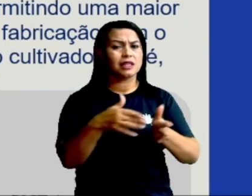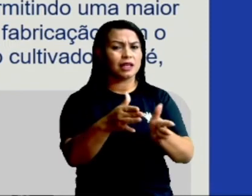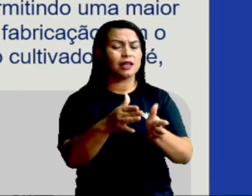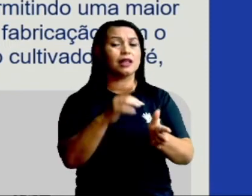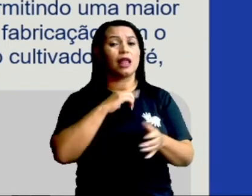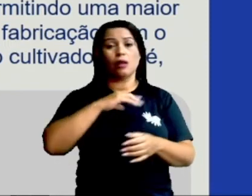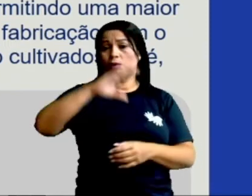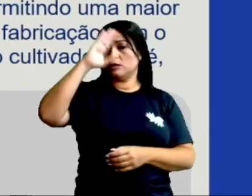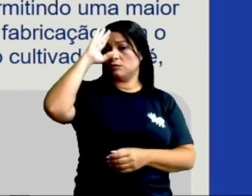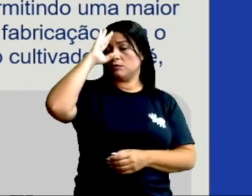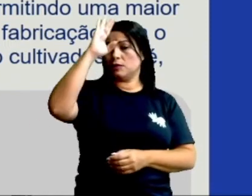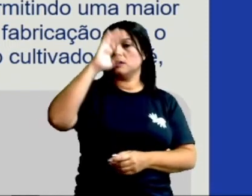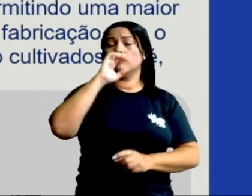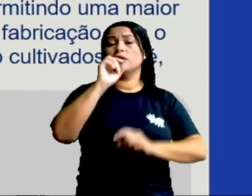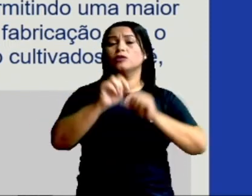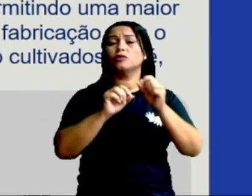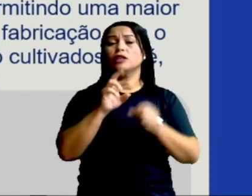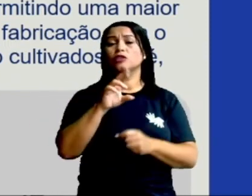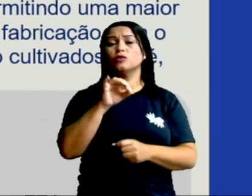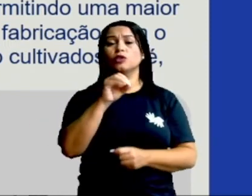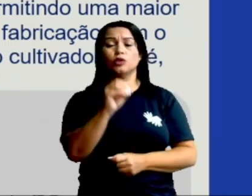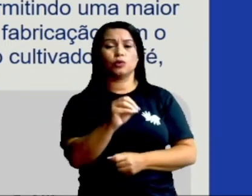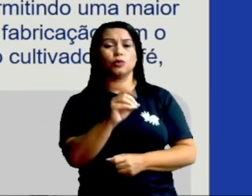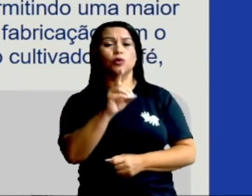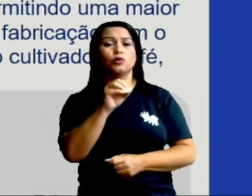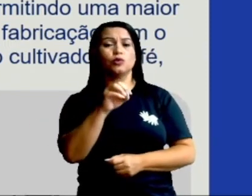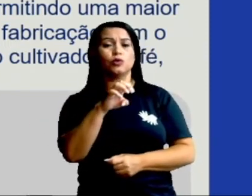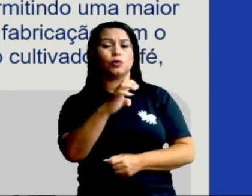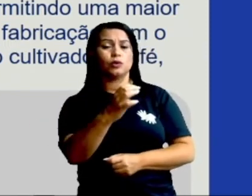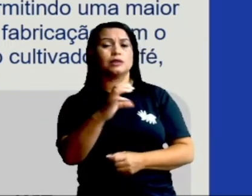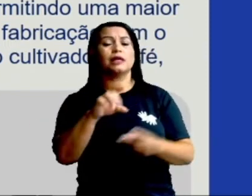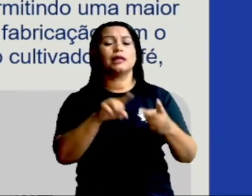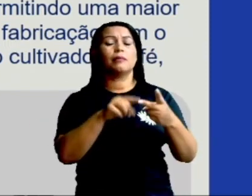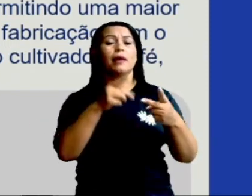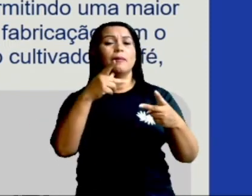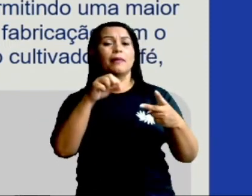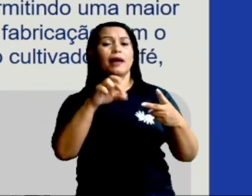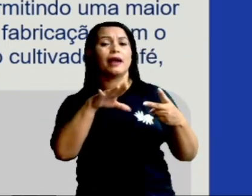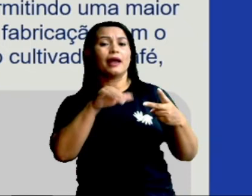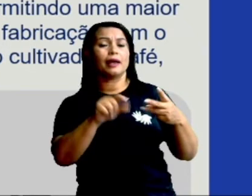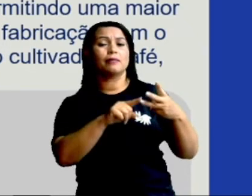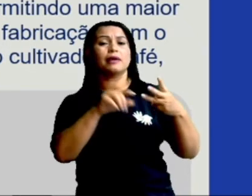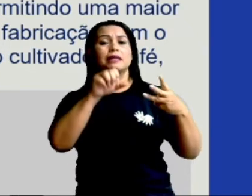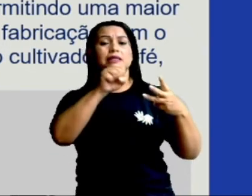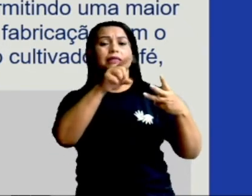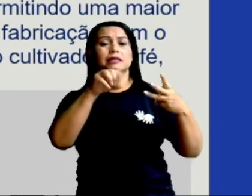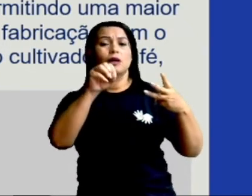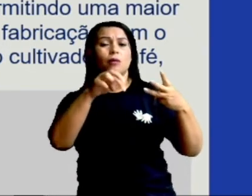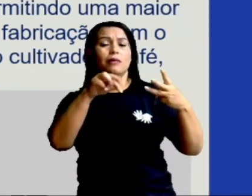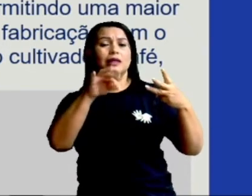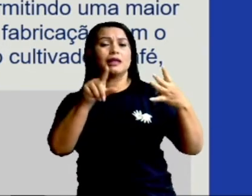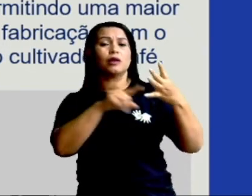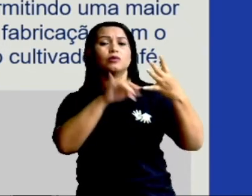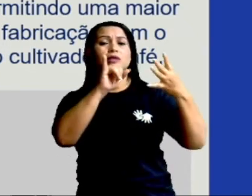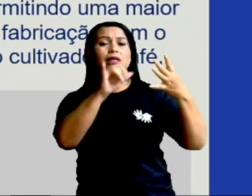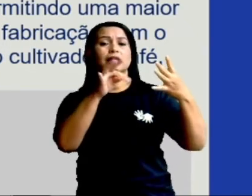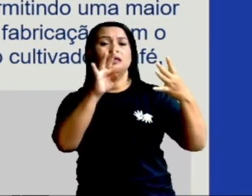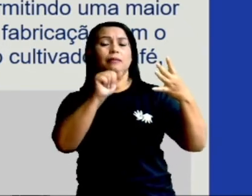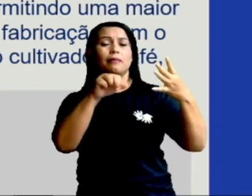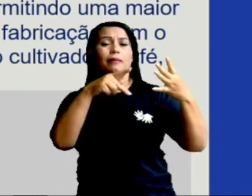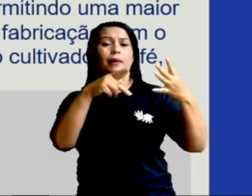sendo as principais dos rios doce Paraíba do Sul São Mateus Itapemirim